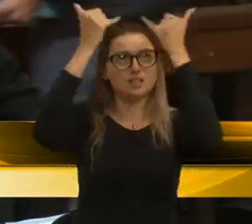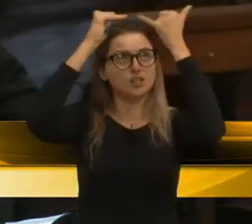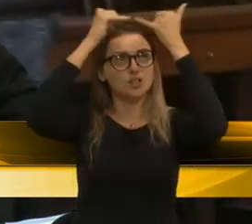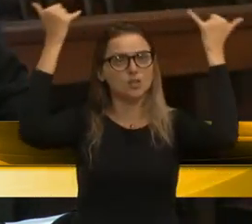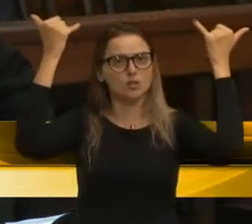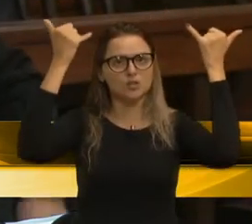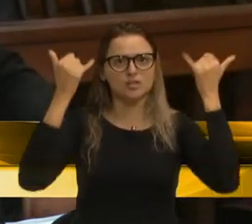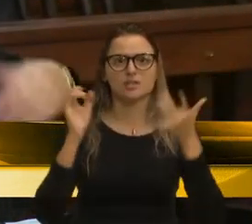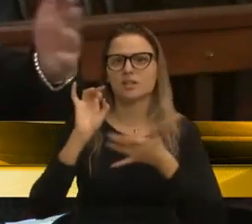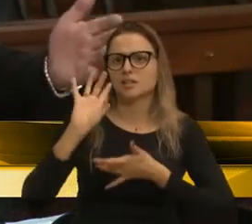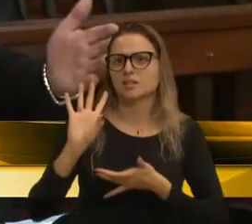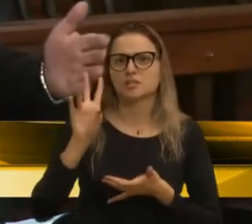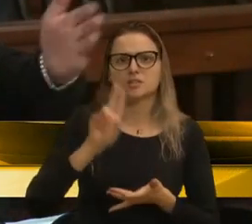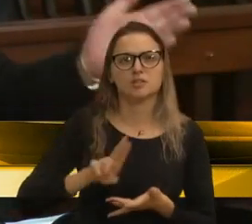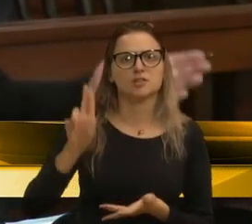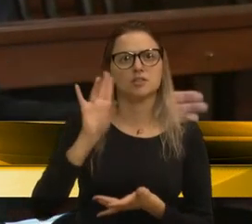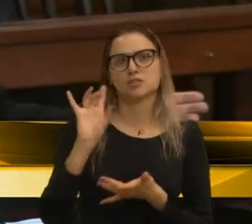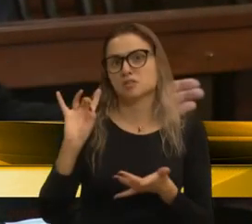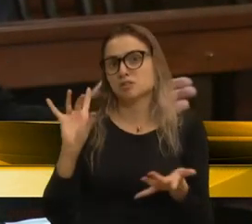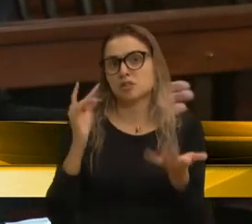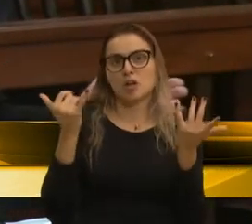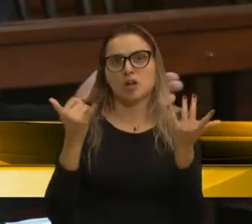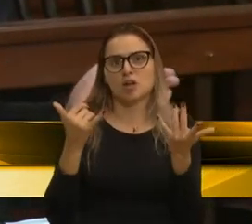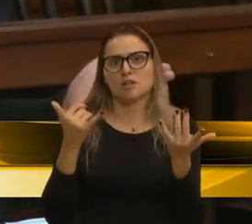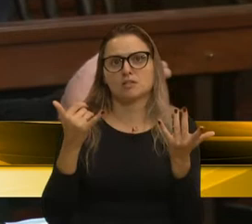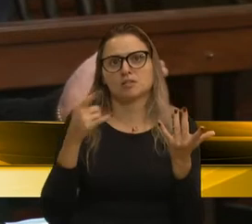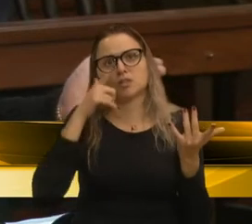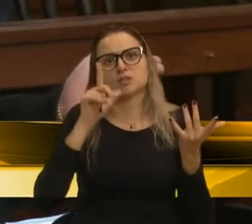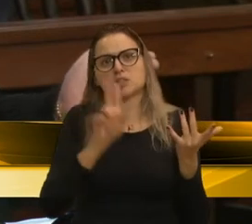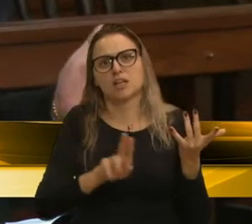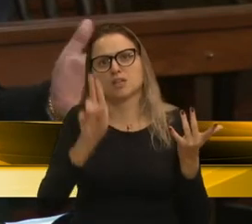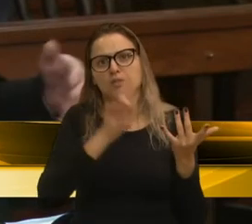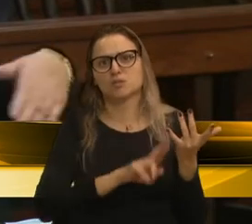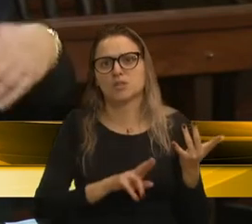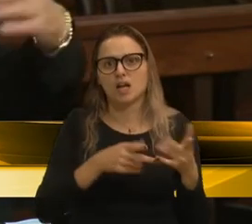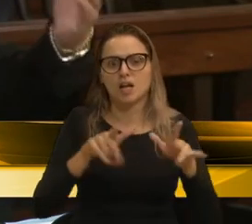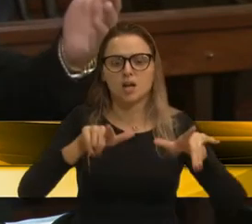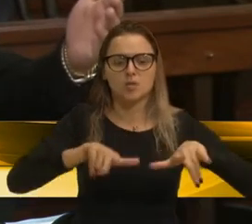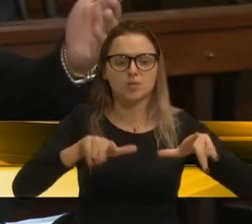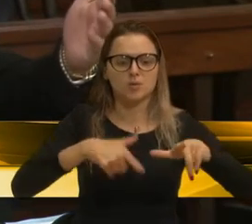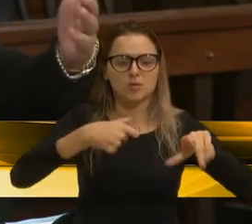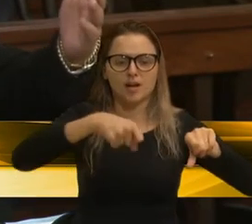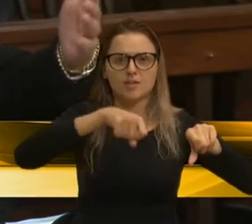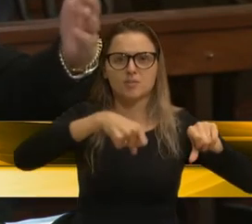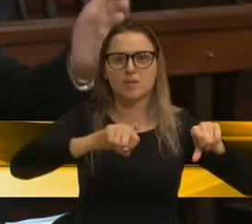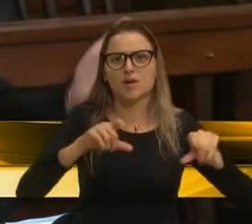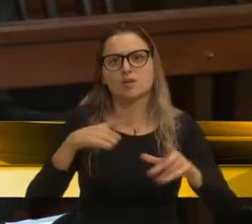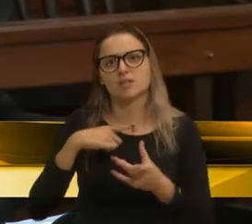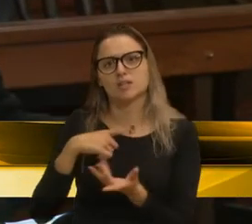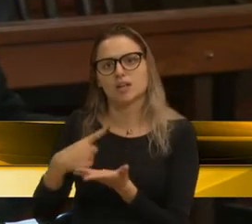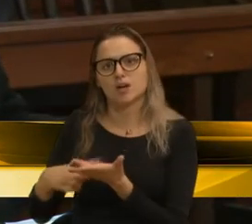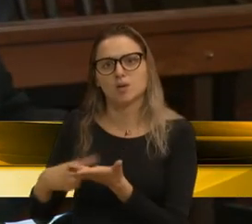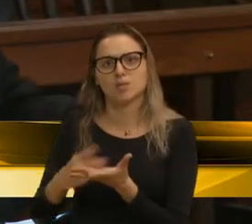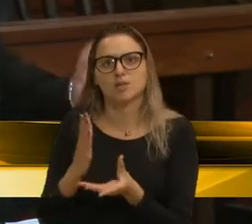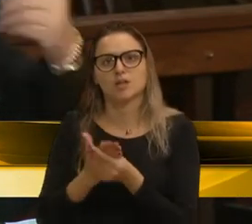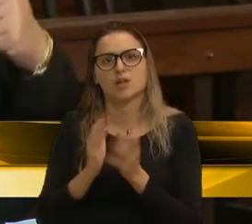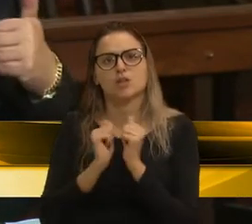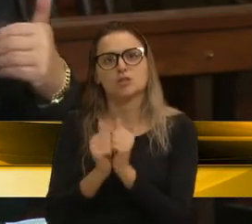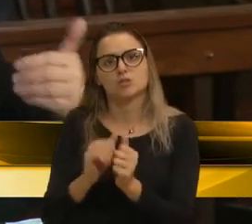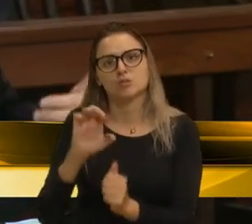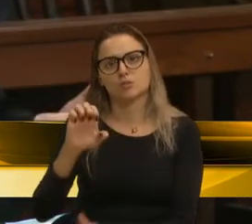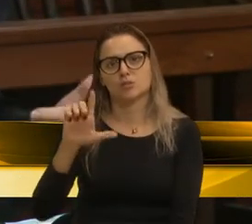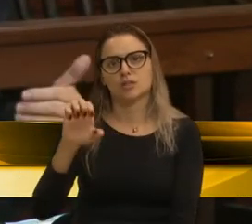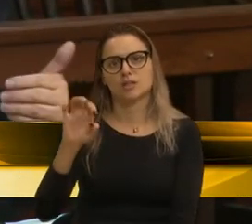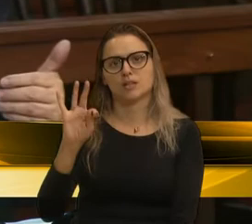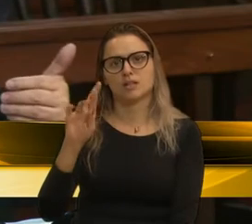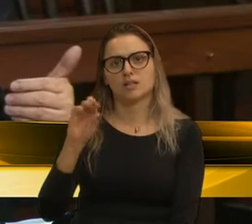que só se prestou para aquilo mesmo, para a pista de motocross, inclusive com acordo judicial com a Eletrosul, que embargou